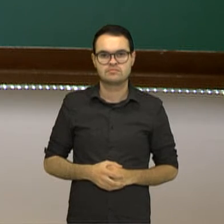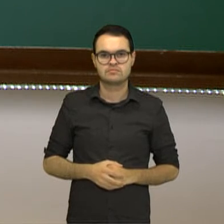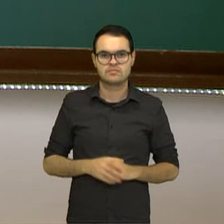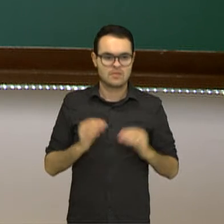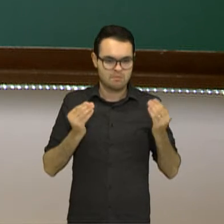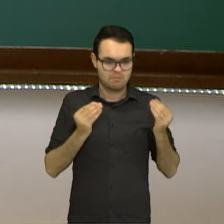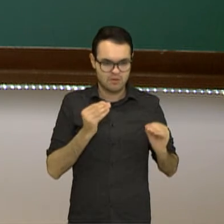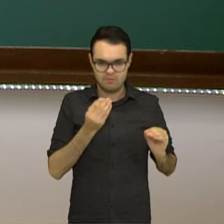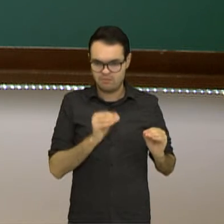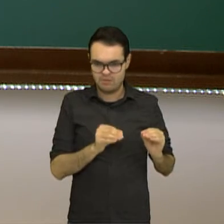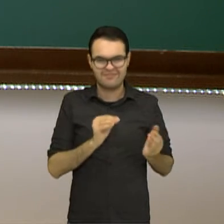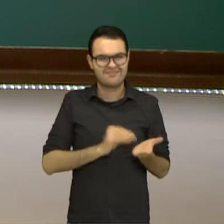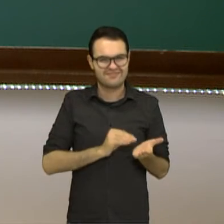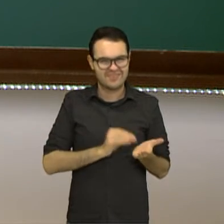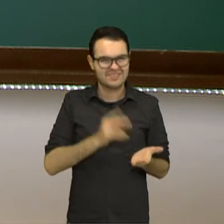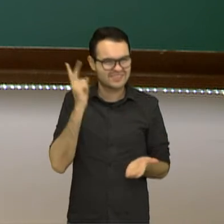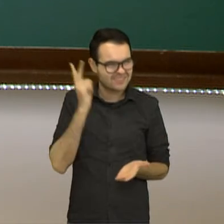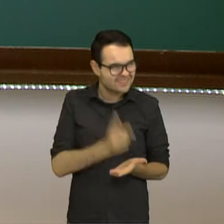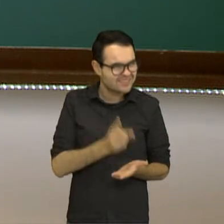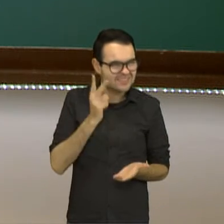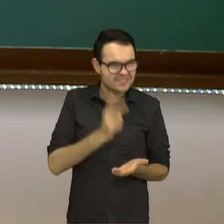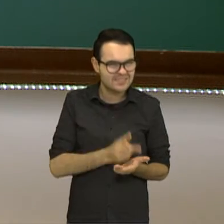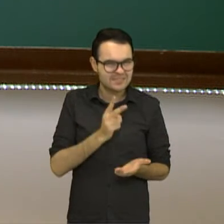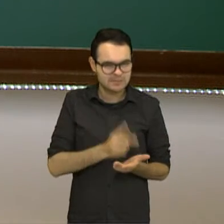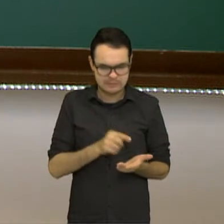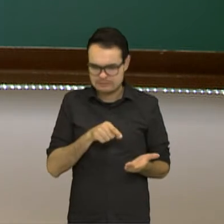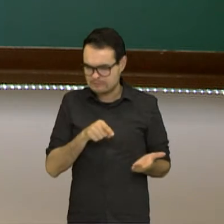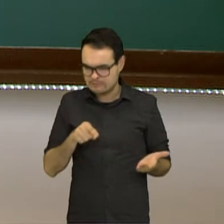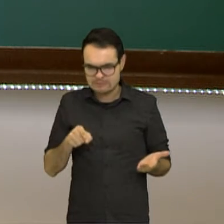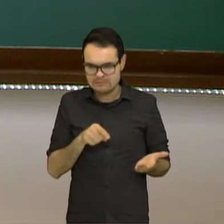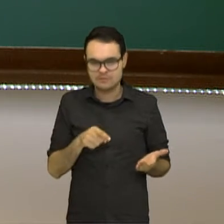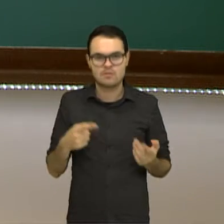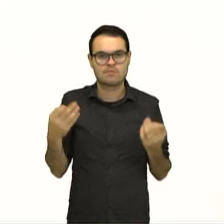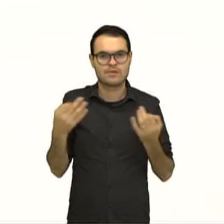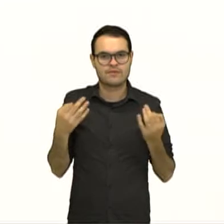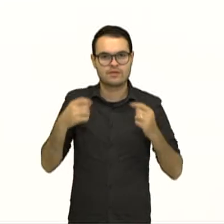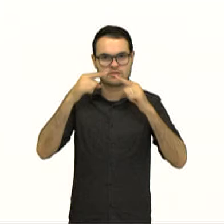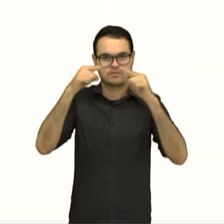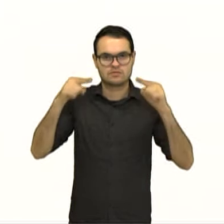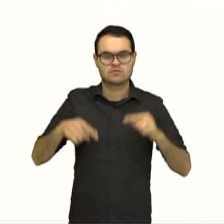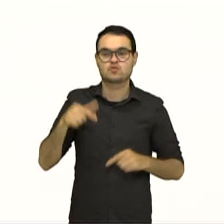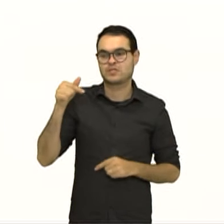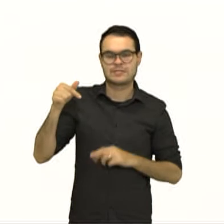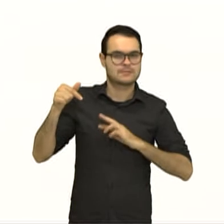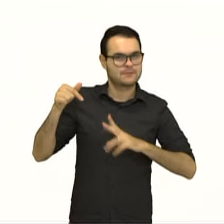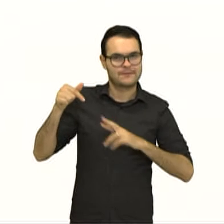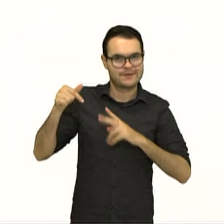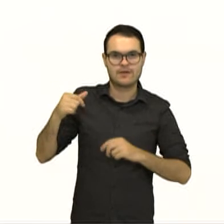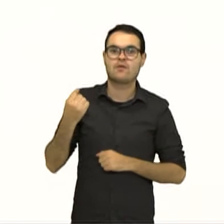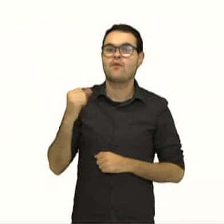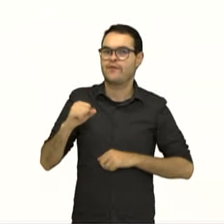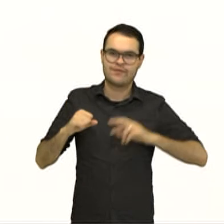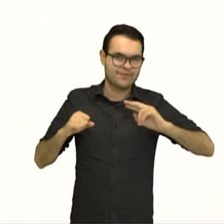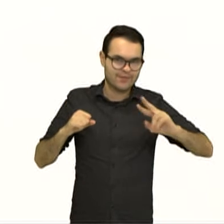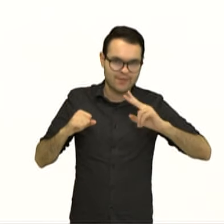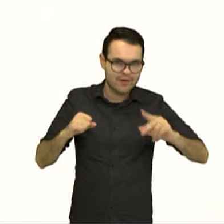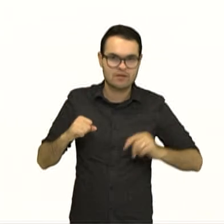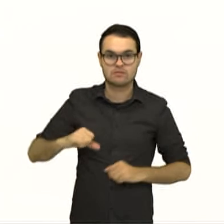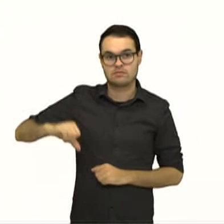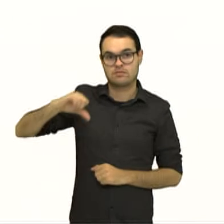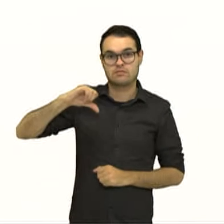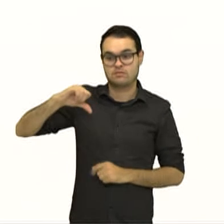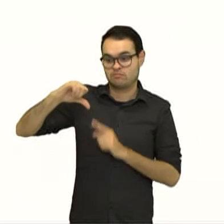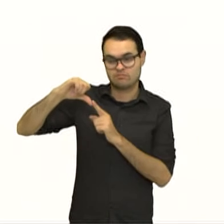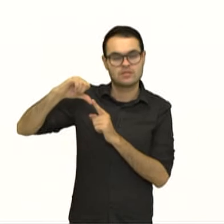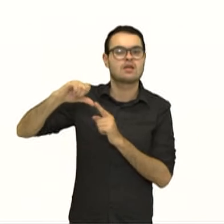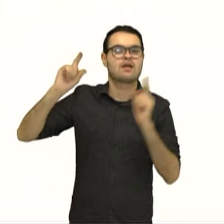2 quadrados aqui, vai faltar sempre um pedaço para eu poder fazer o quadrado perfeito. O 7 também não é, o 8 também não é, então